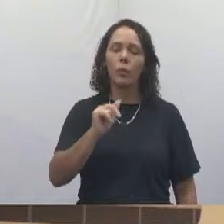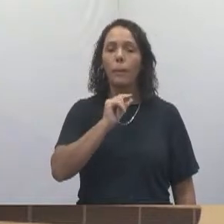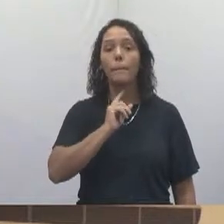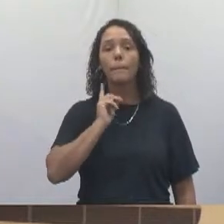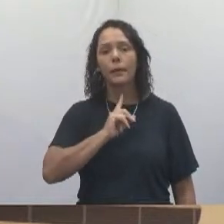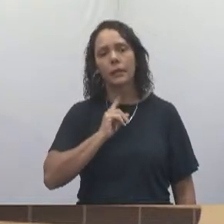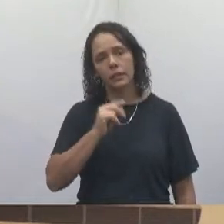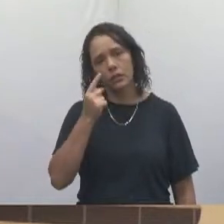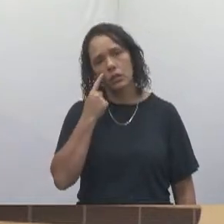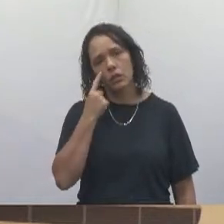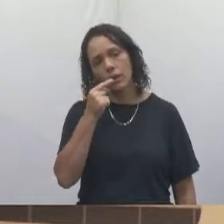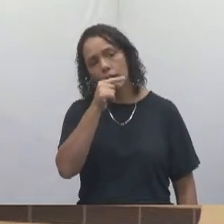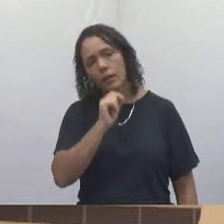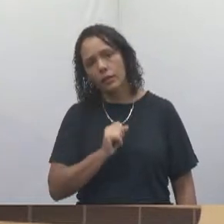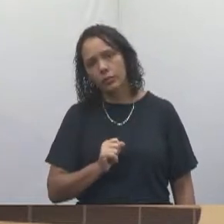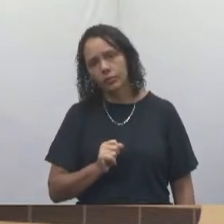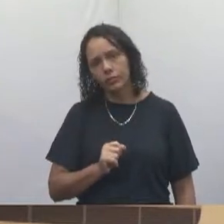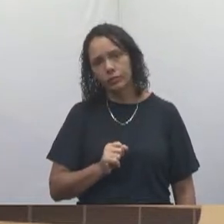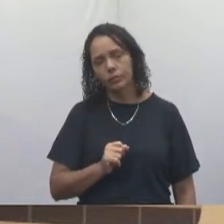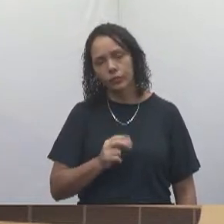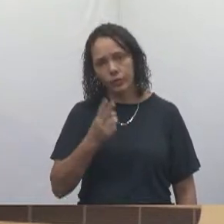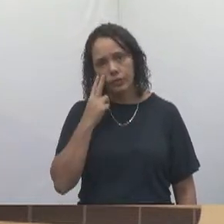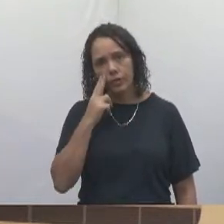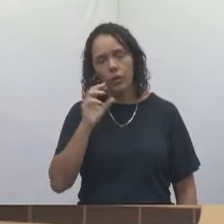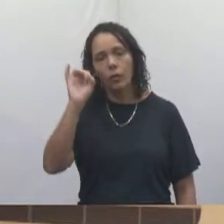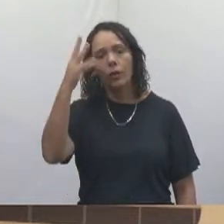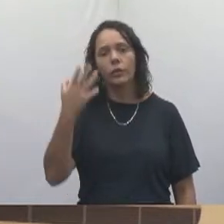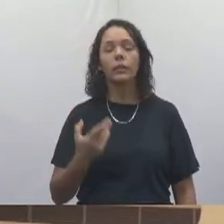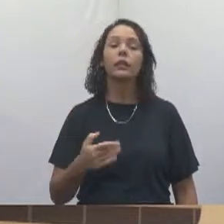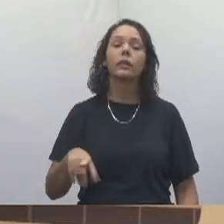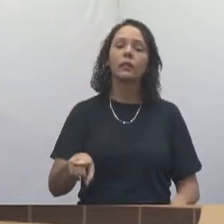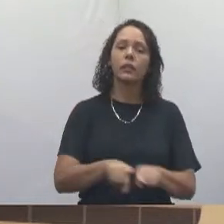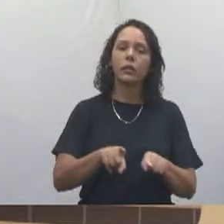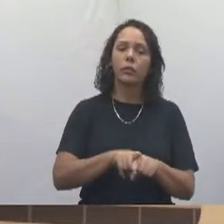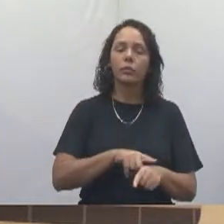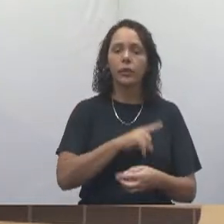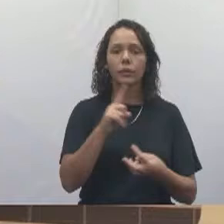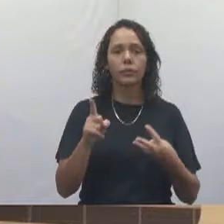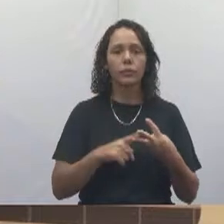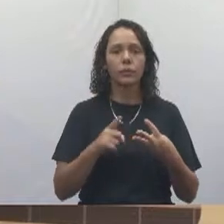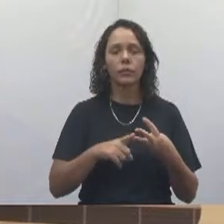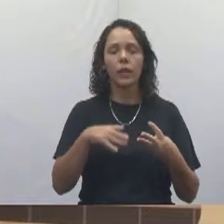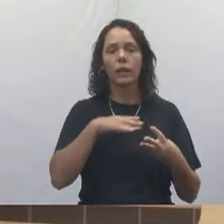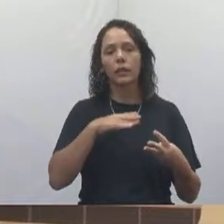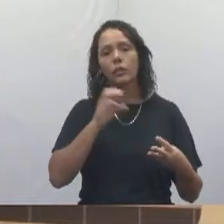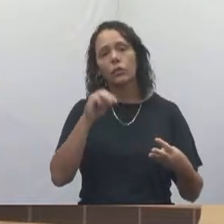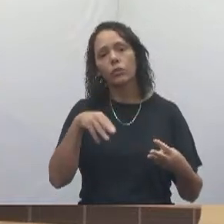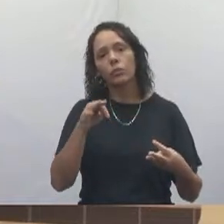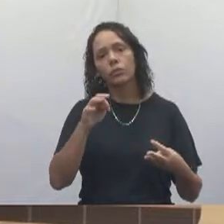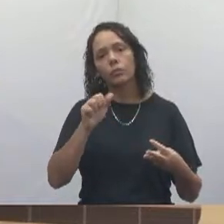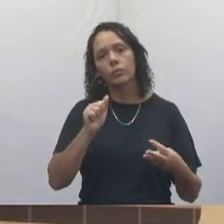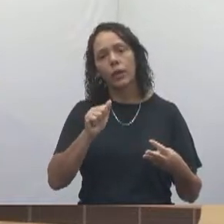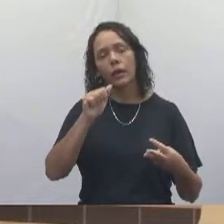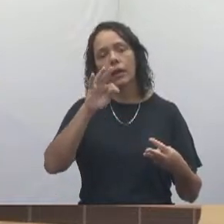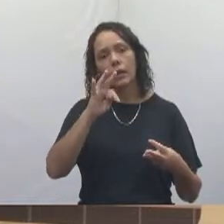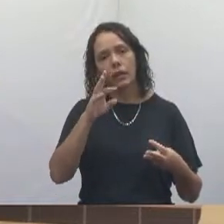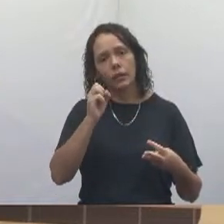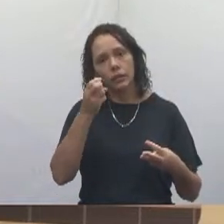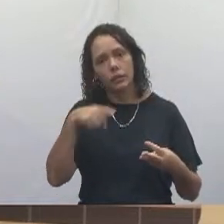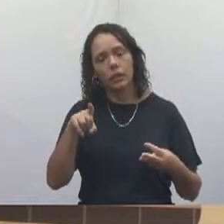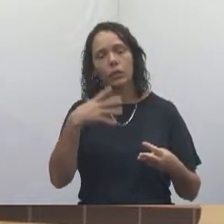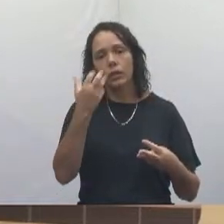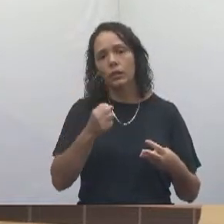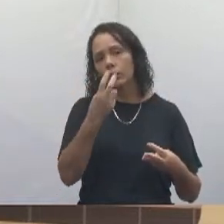para a cidade de Hortolândia e vejam o que acontece. A cidade de Matão, que tem como teto do governo federal